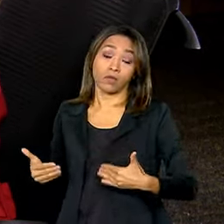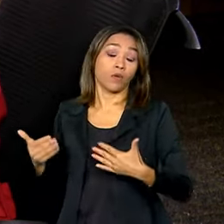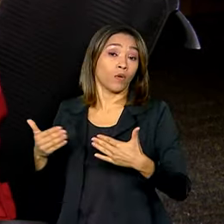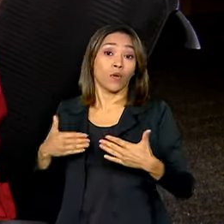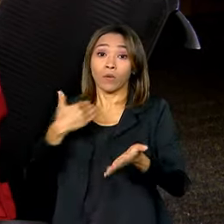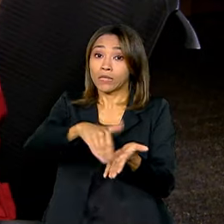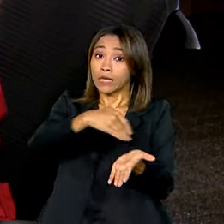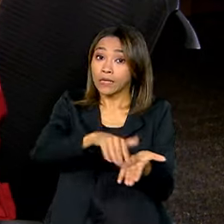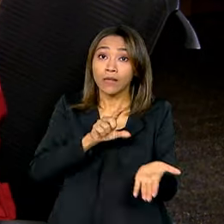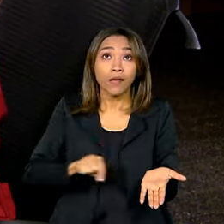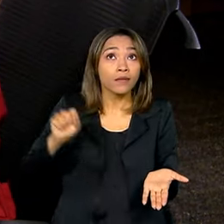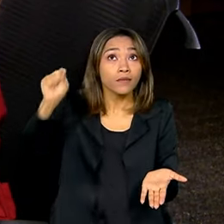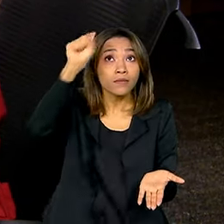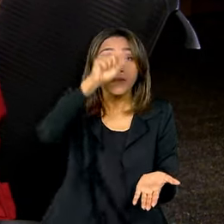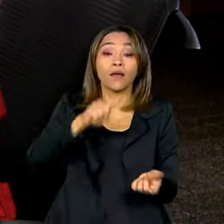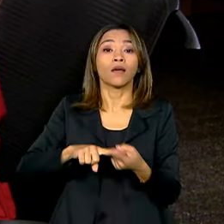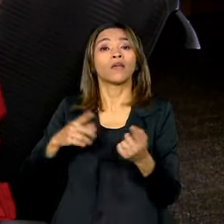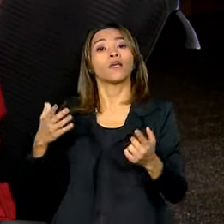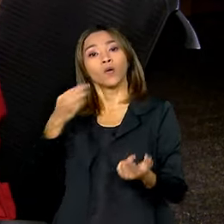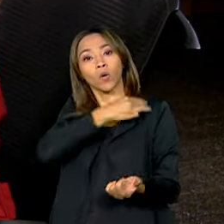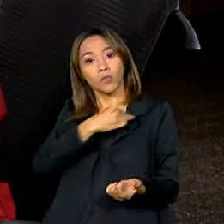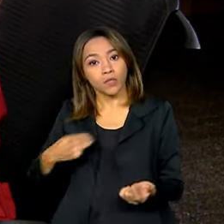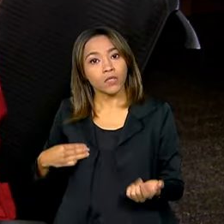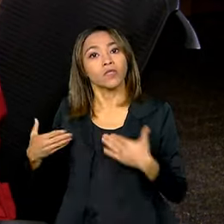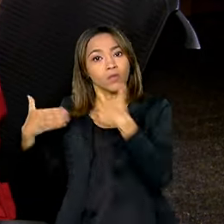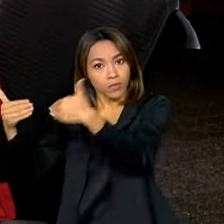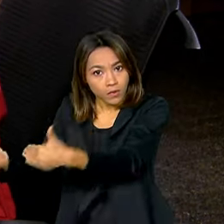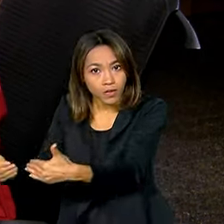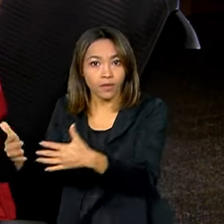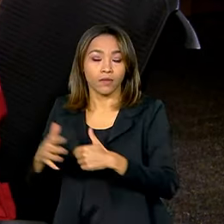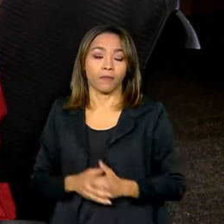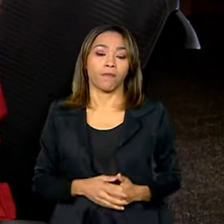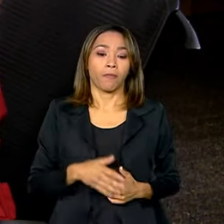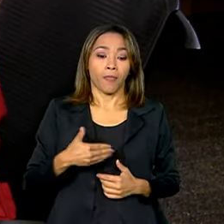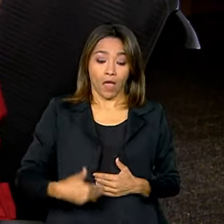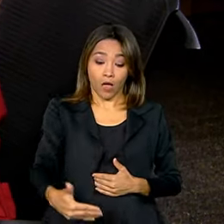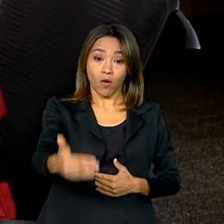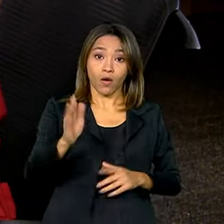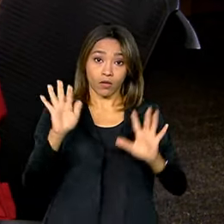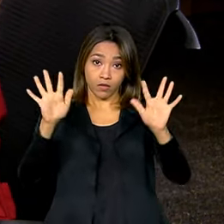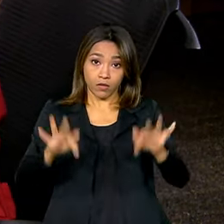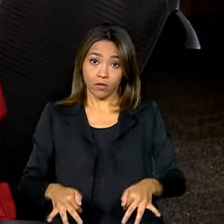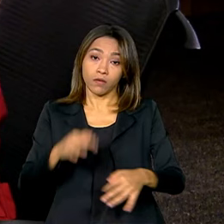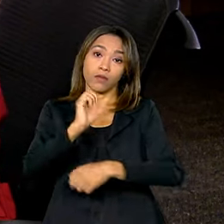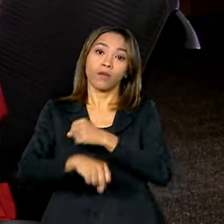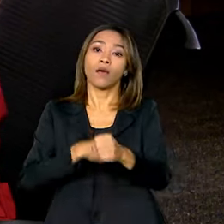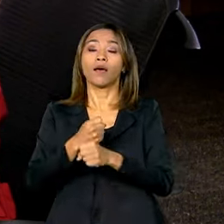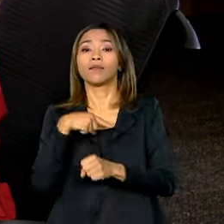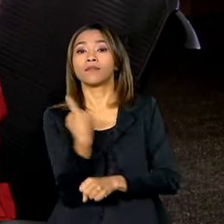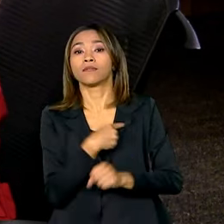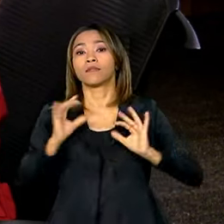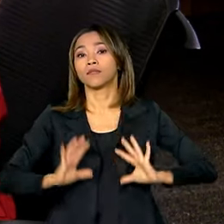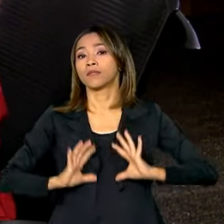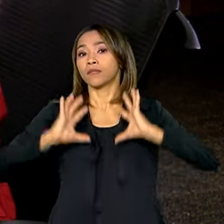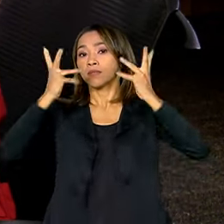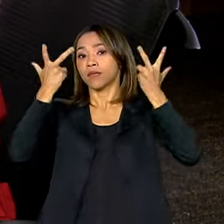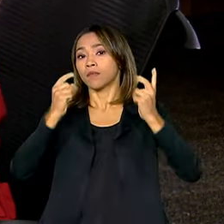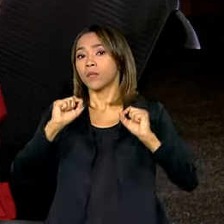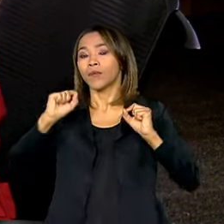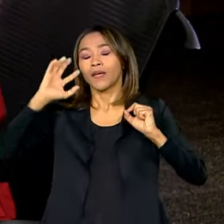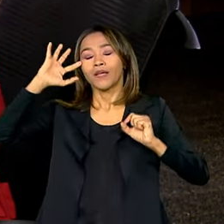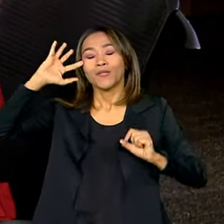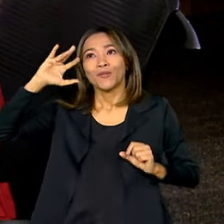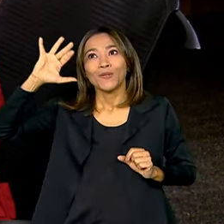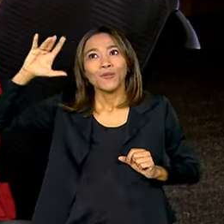ministro. Então, nós estamos agora celebrando, no final desse processo, no final do ano, a concretização de um sonho.